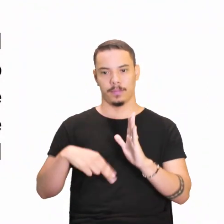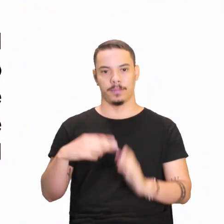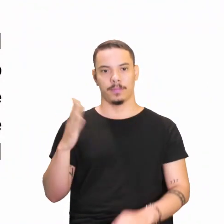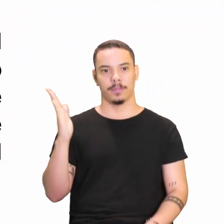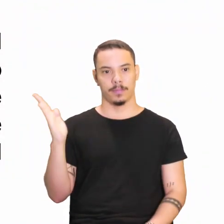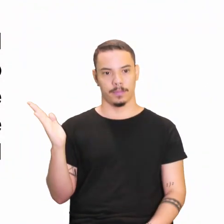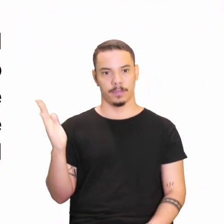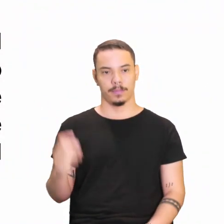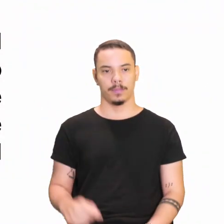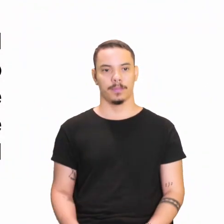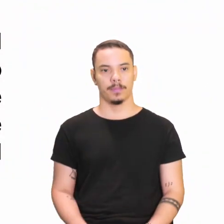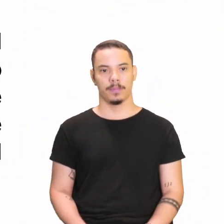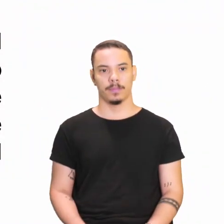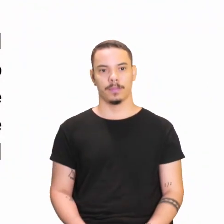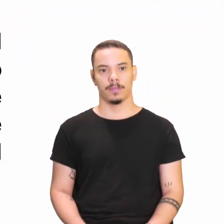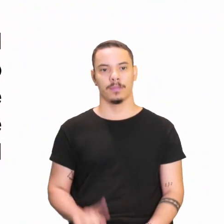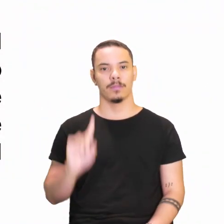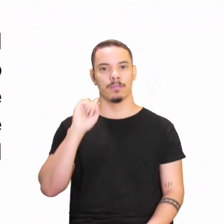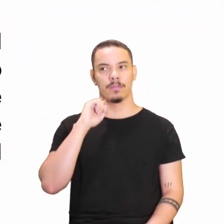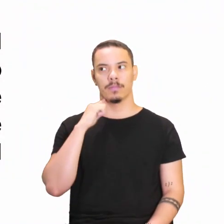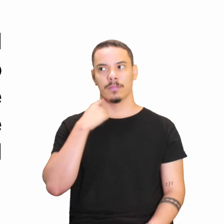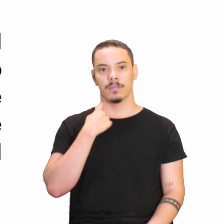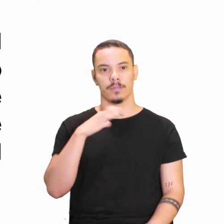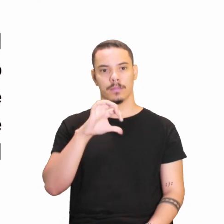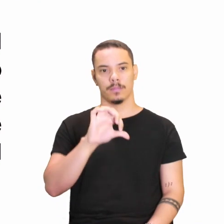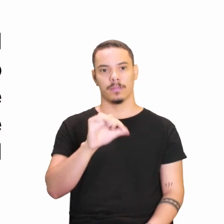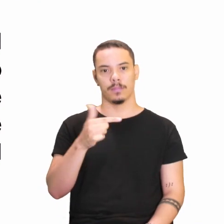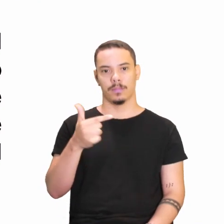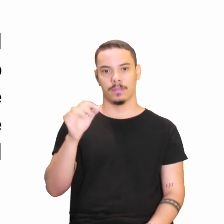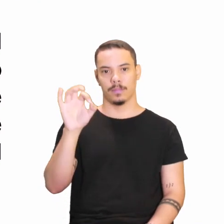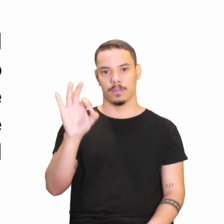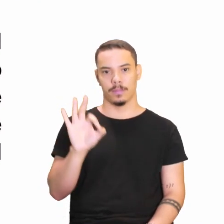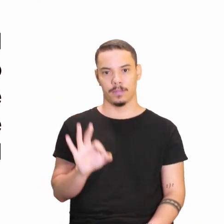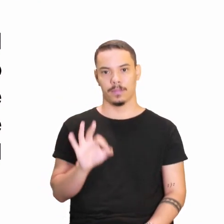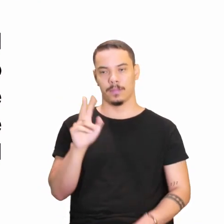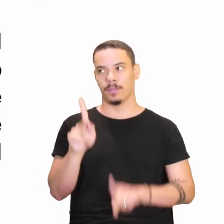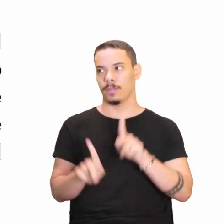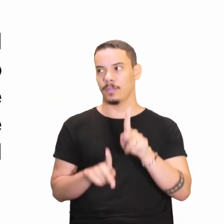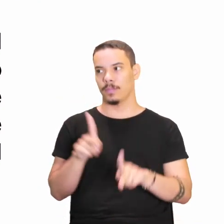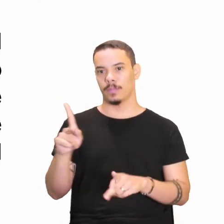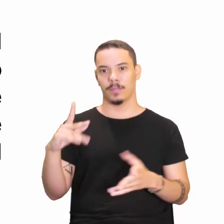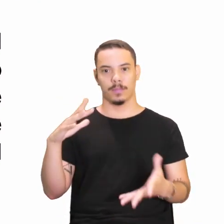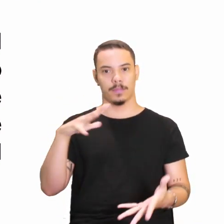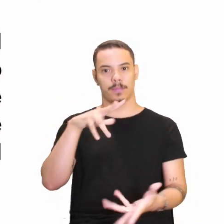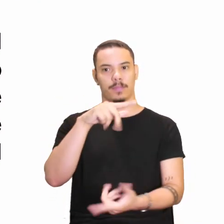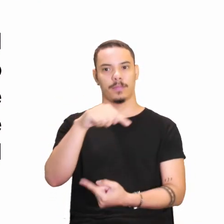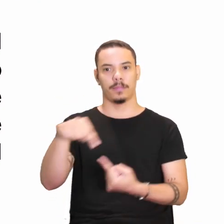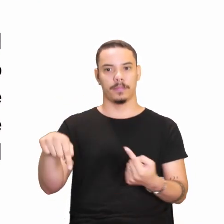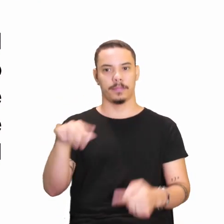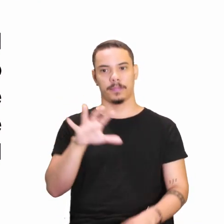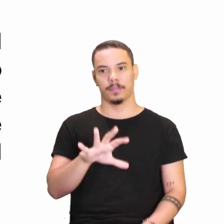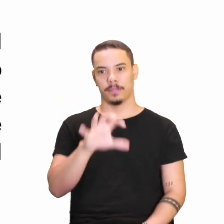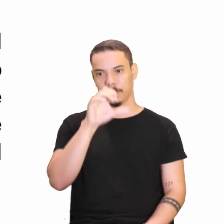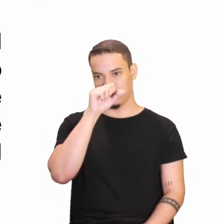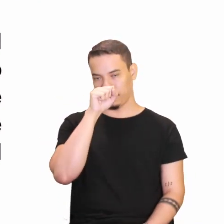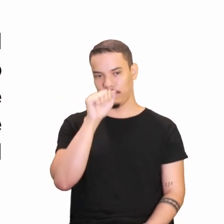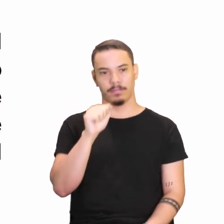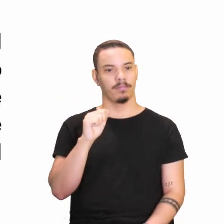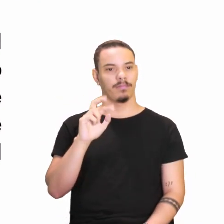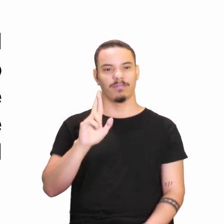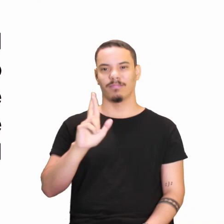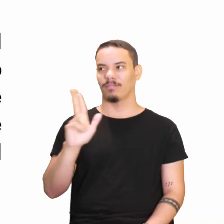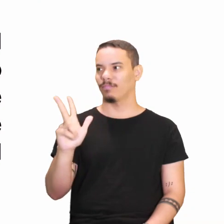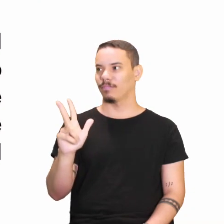ó. Poluição, 92% da população global respira ar